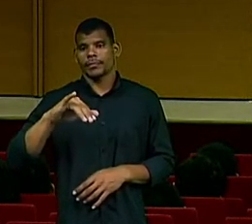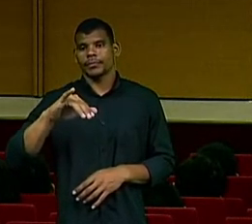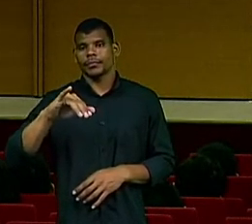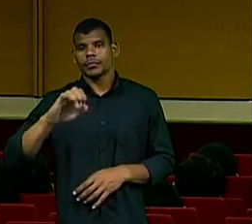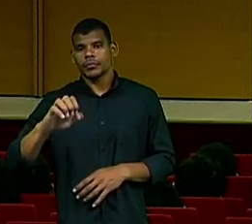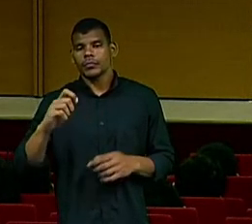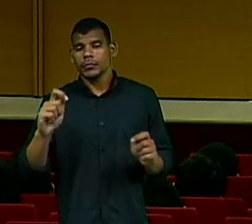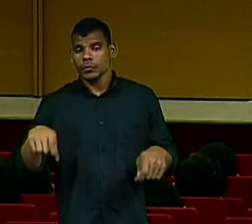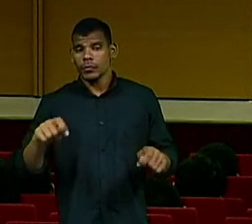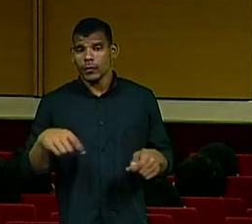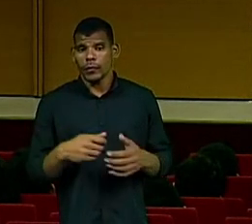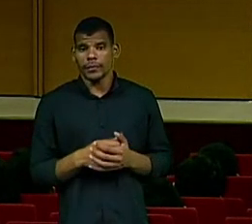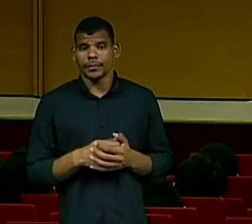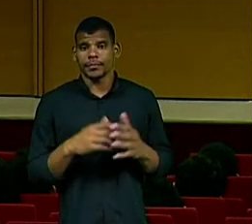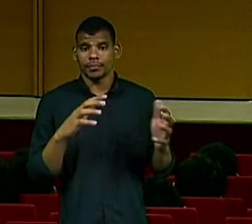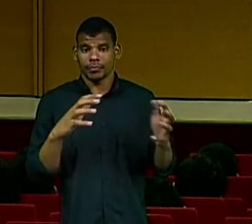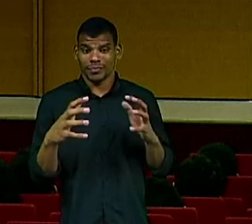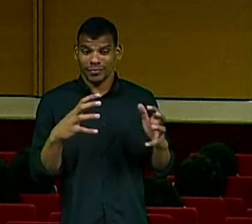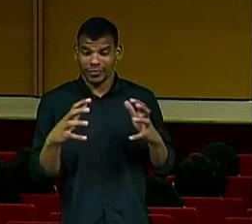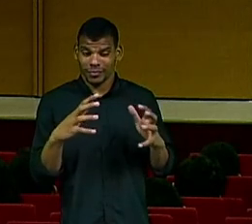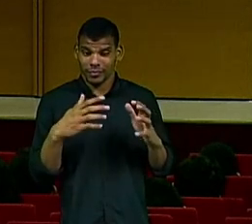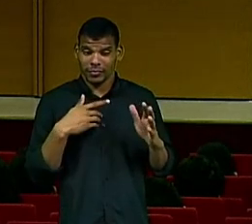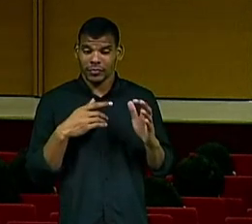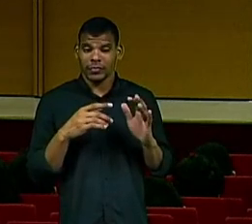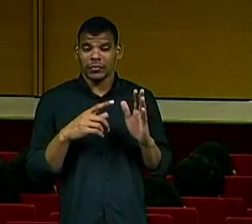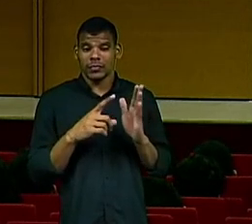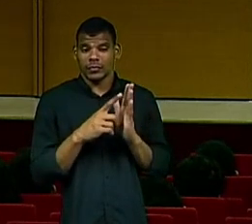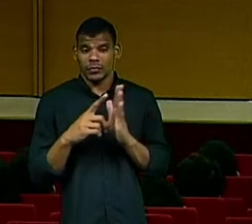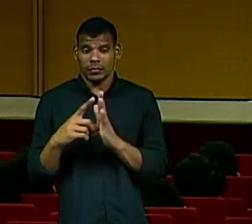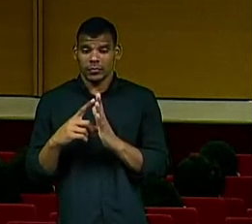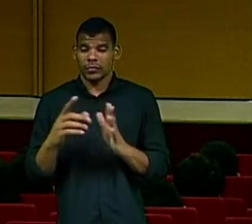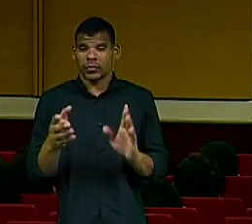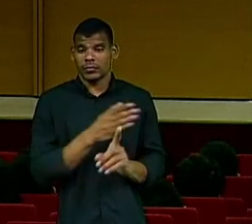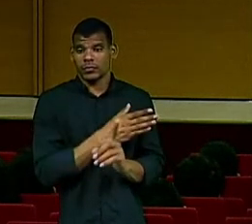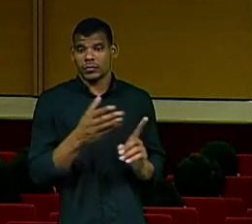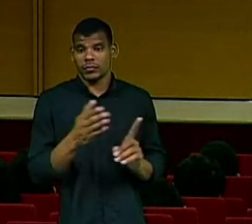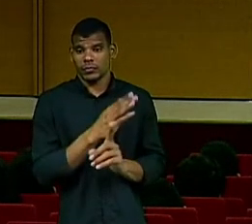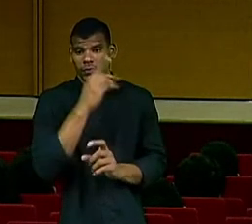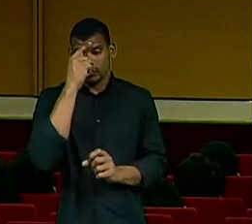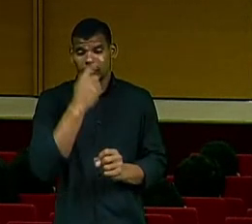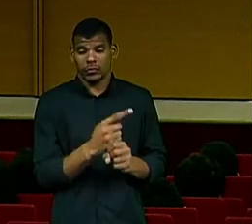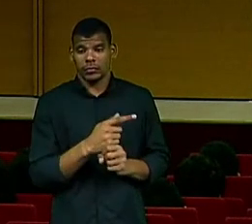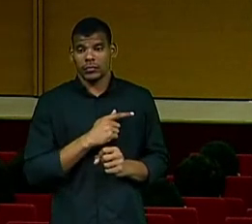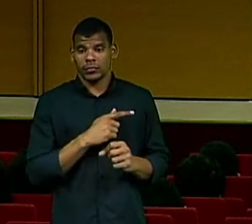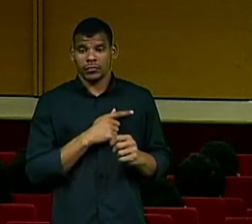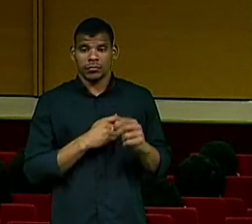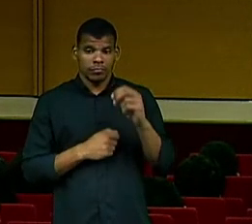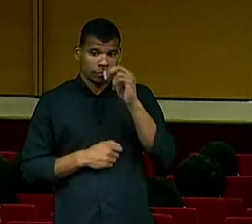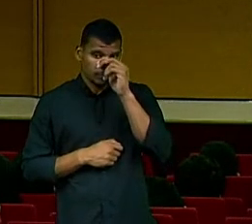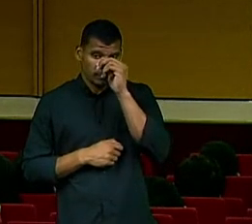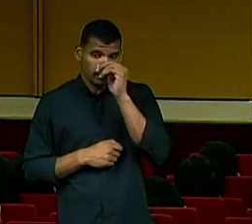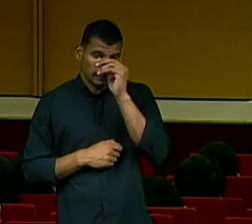mercantis do supermercado as mulheres batendo nos gerente do dos mercados